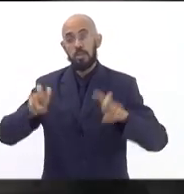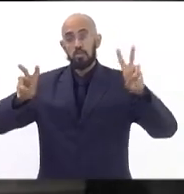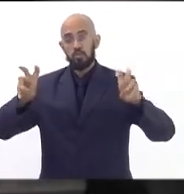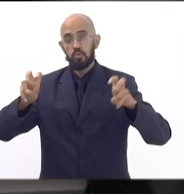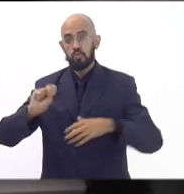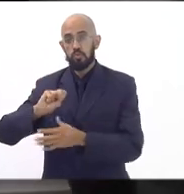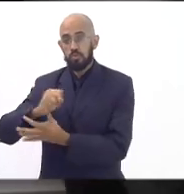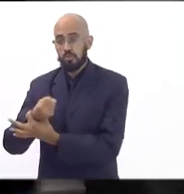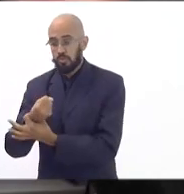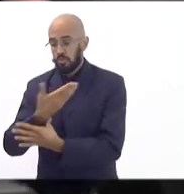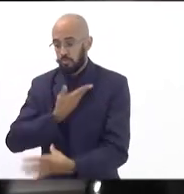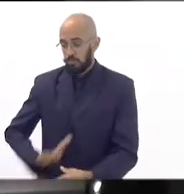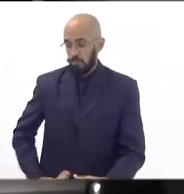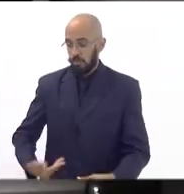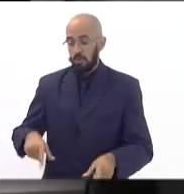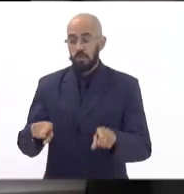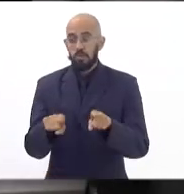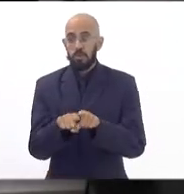de